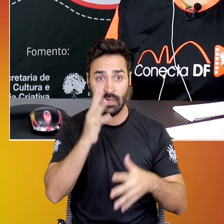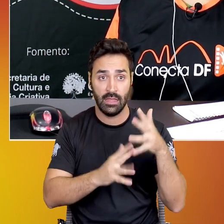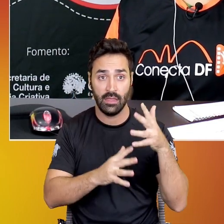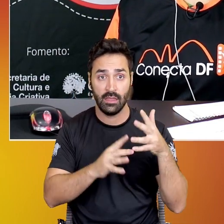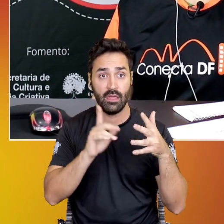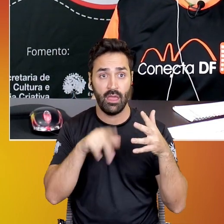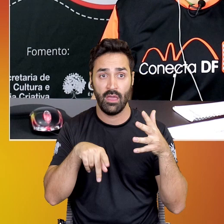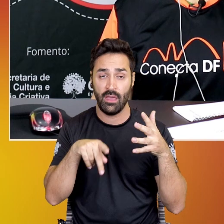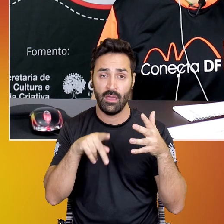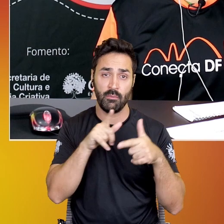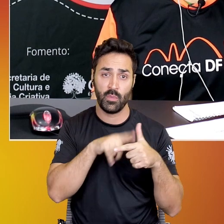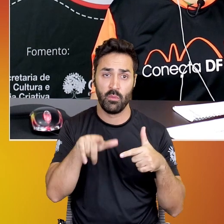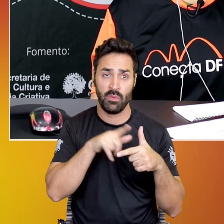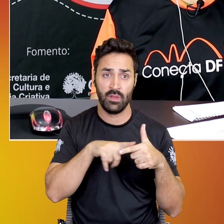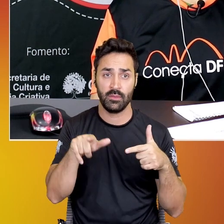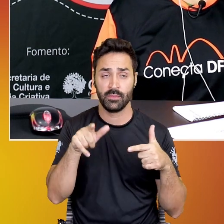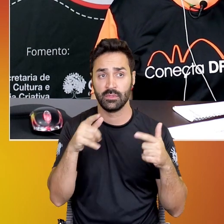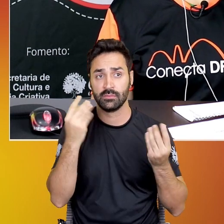local.